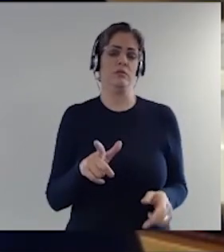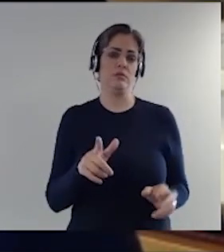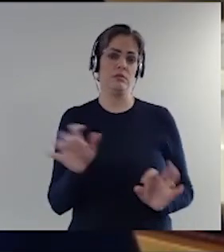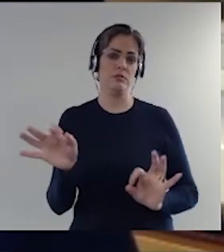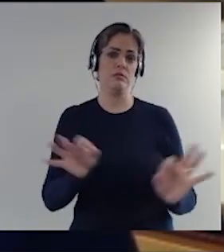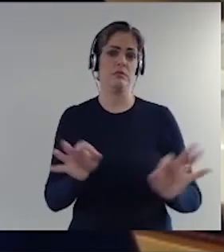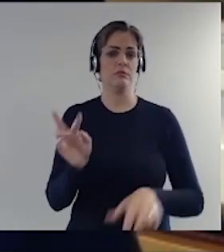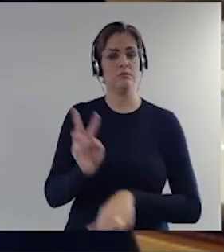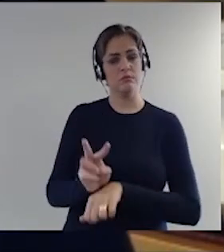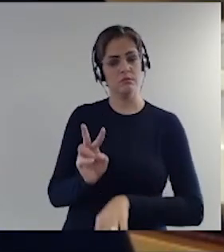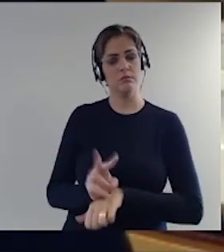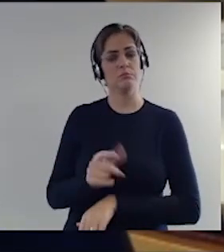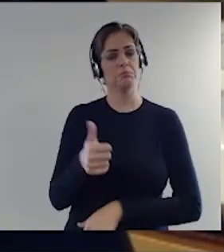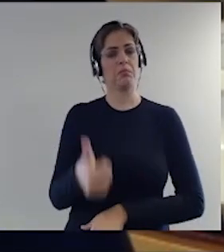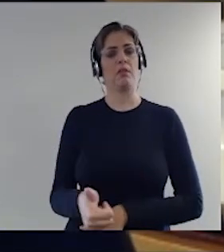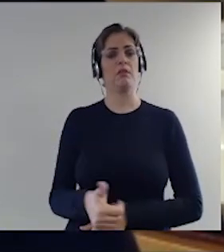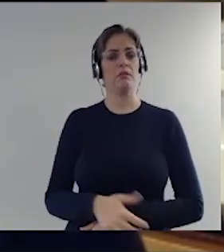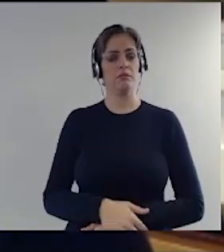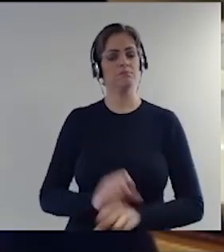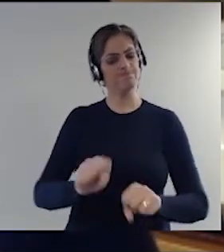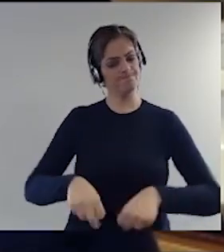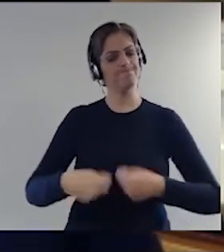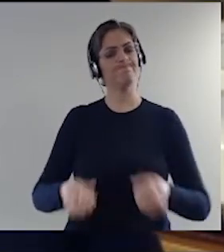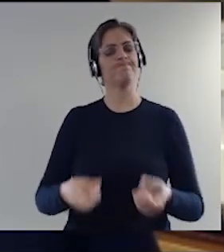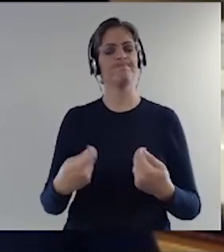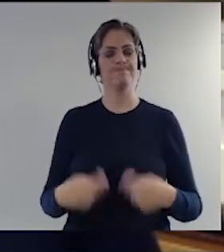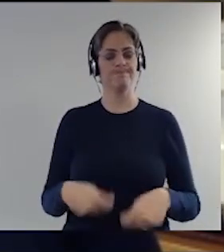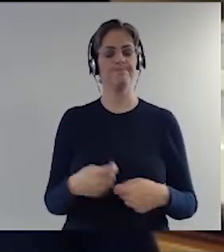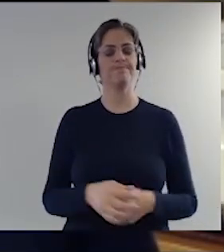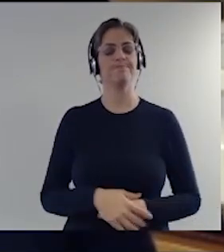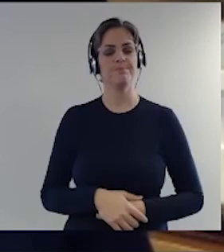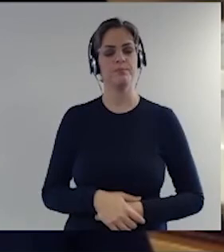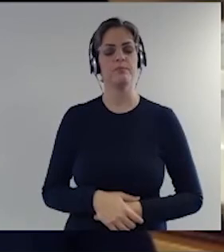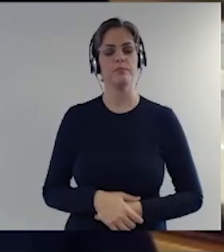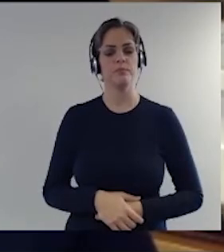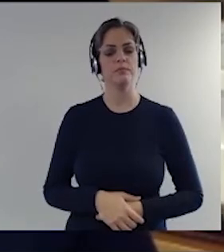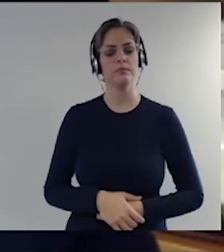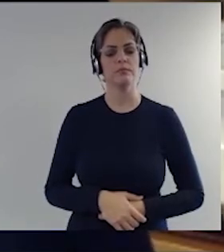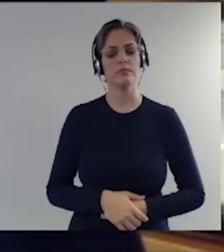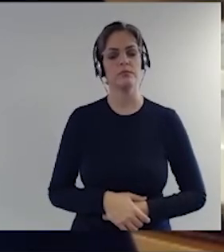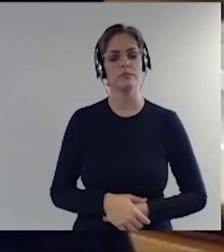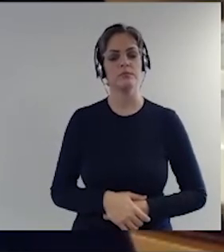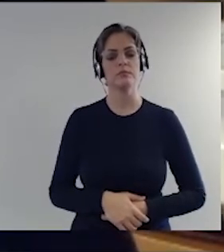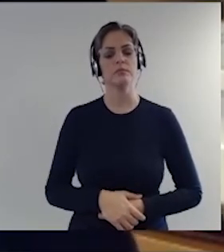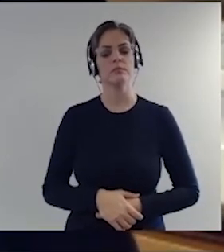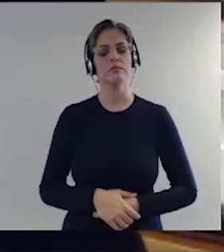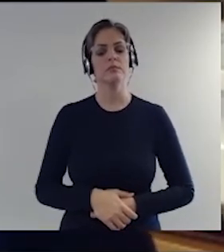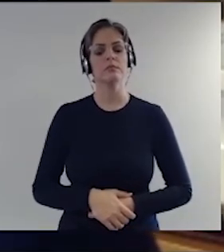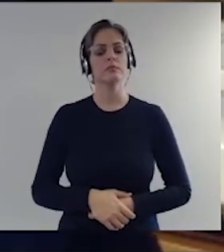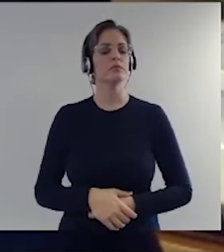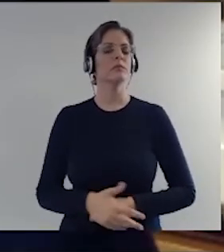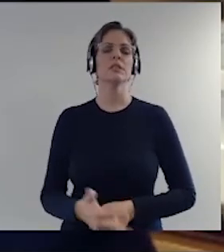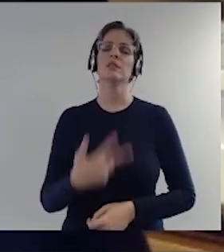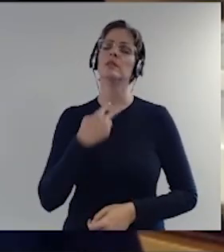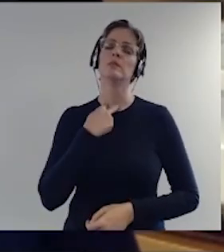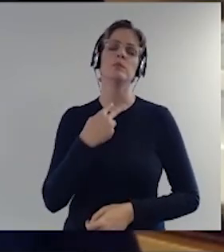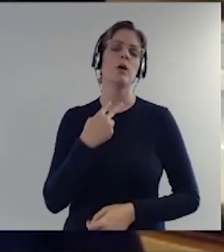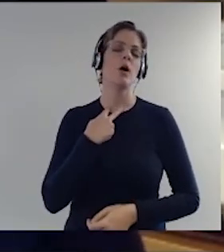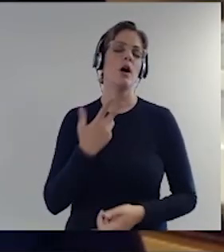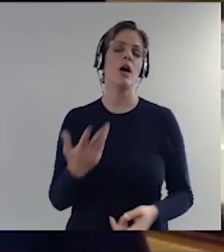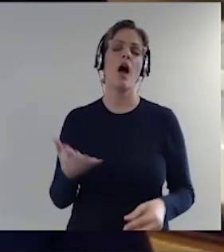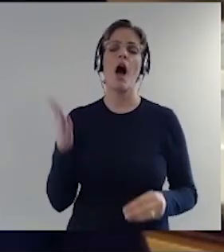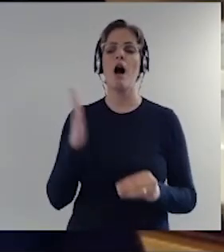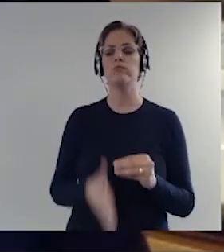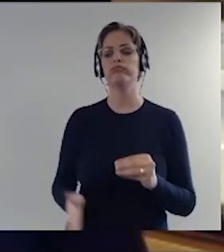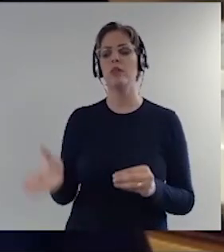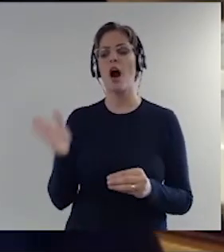ser preservada a todo custo. Não há espaço, de hipótese alguma, para que essas desculpas, digamos